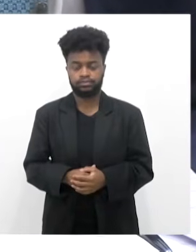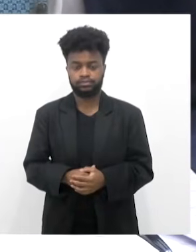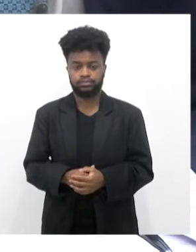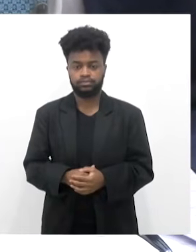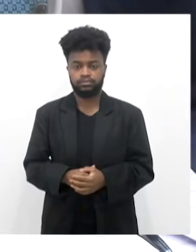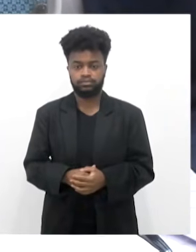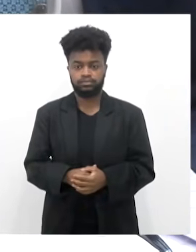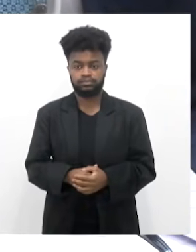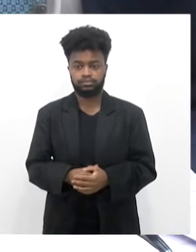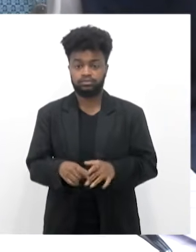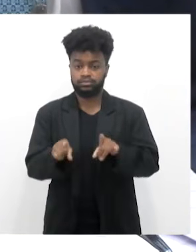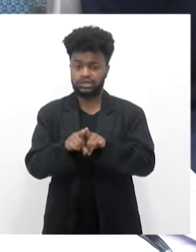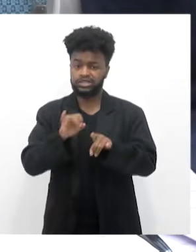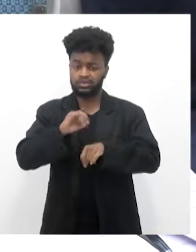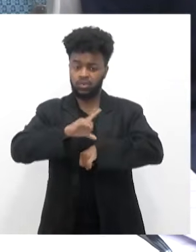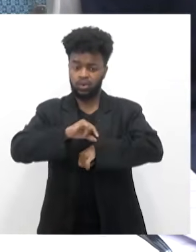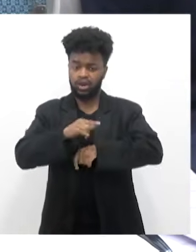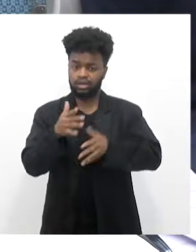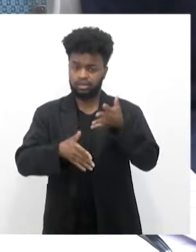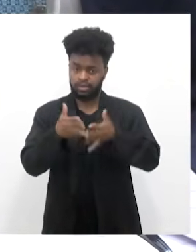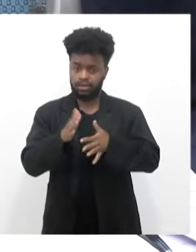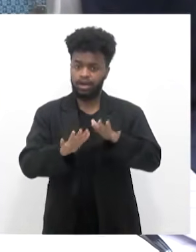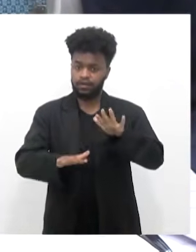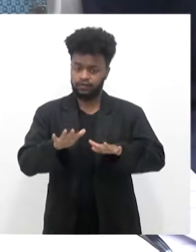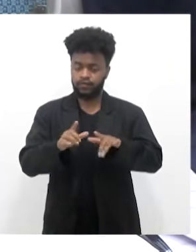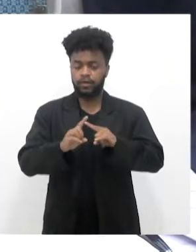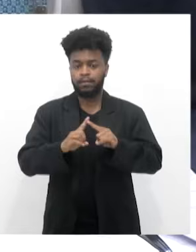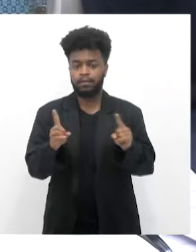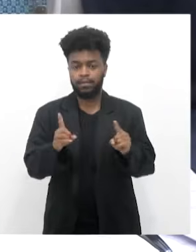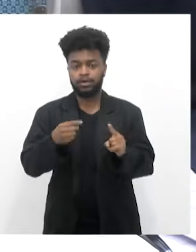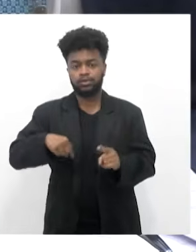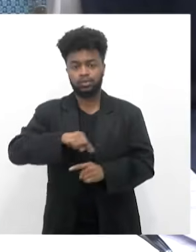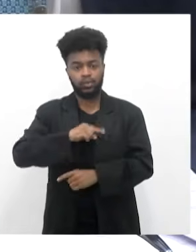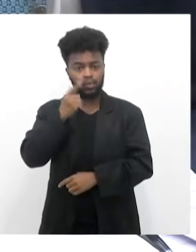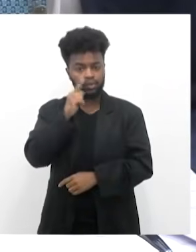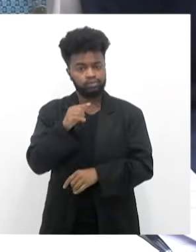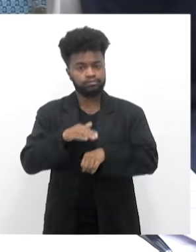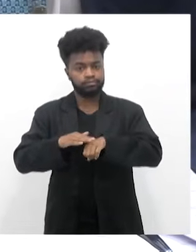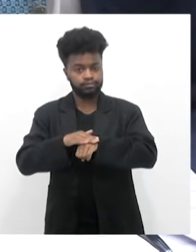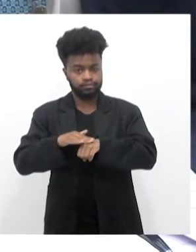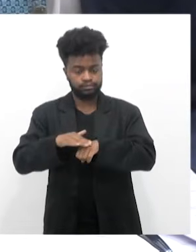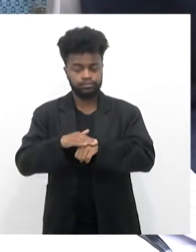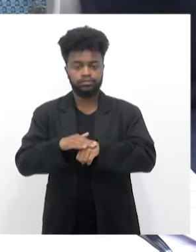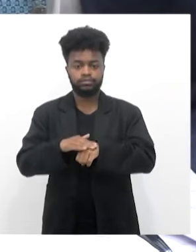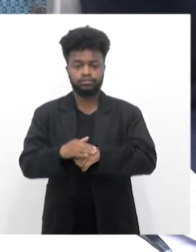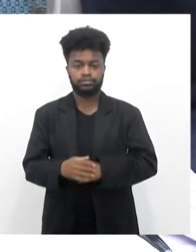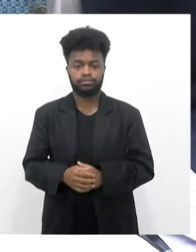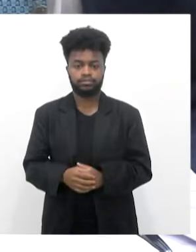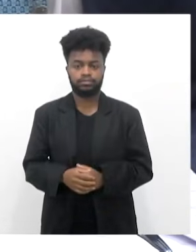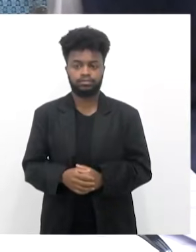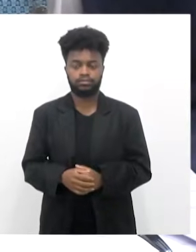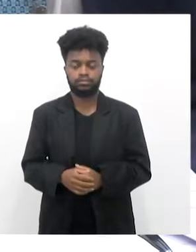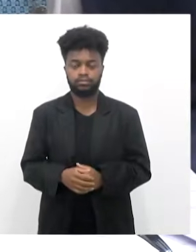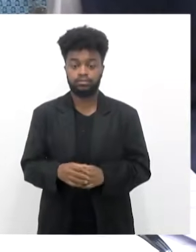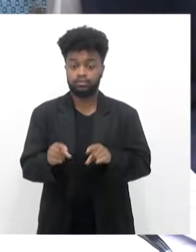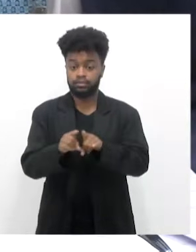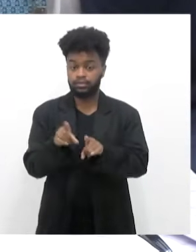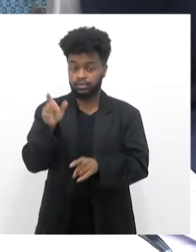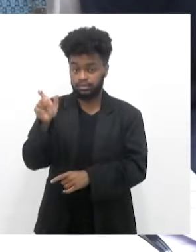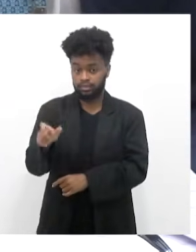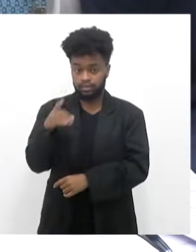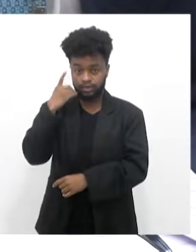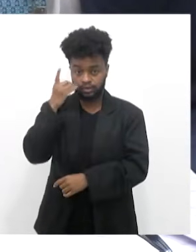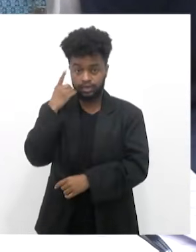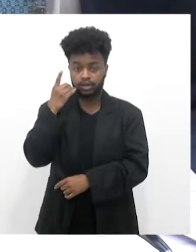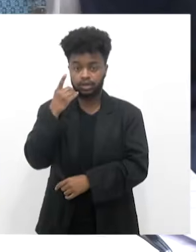Mesmo com o fuso horário nos atrapalhando, a gente ainda assim falava e o deputado ainda antecipou